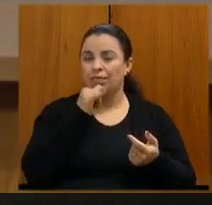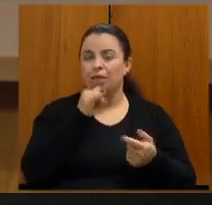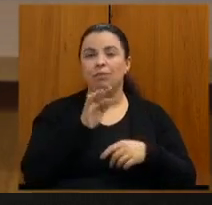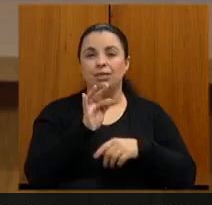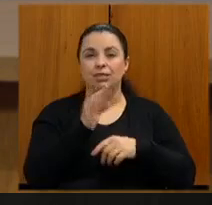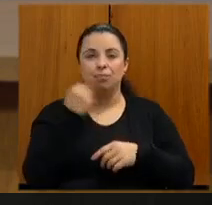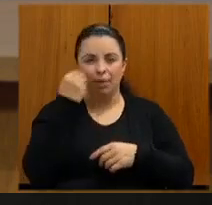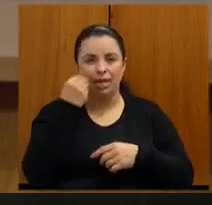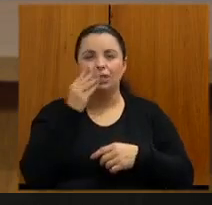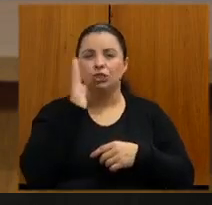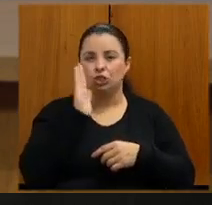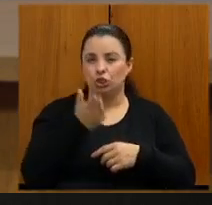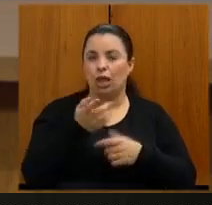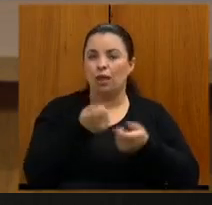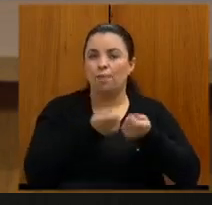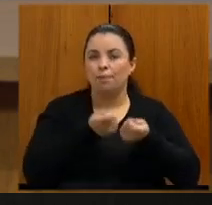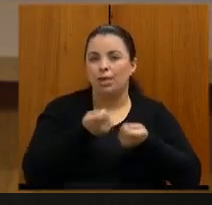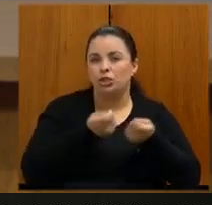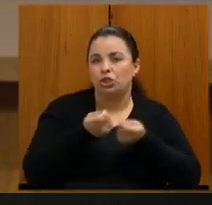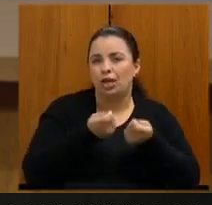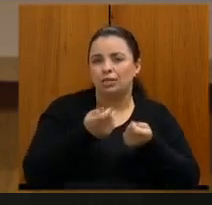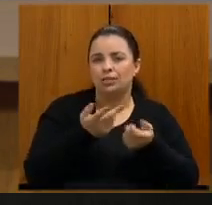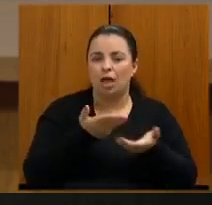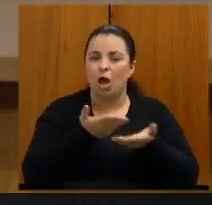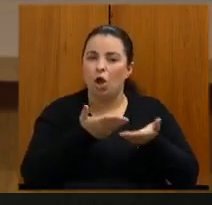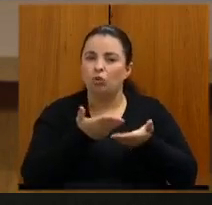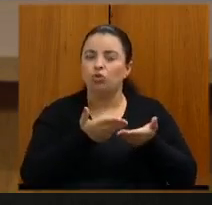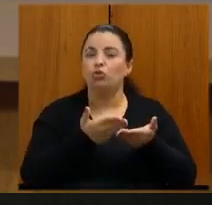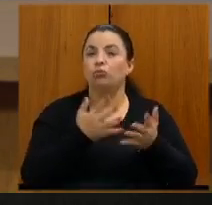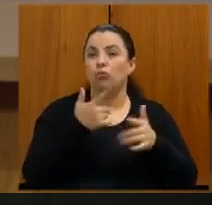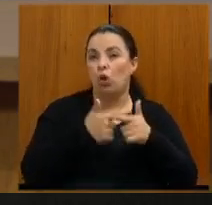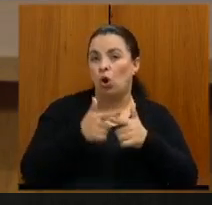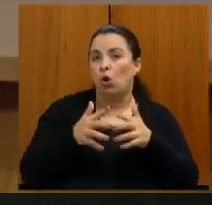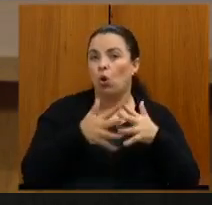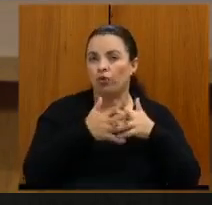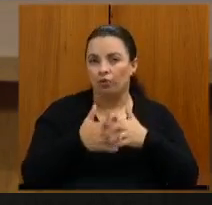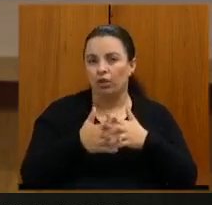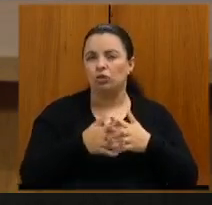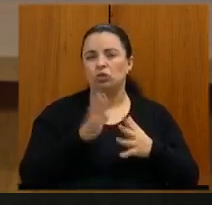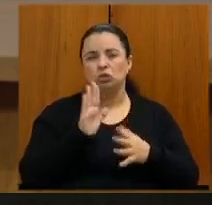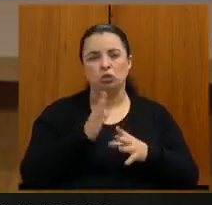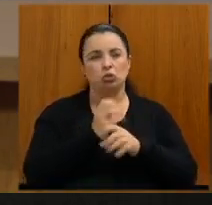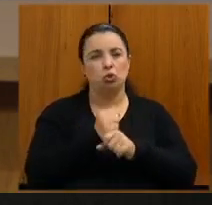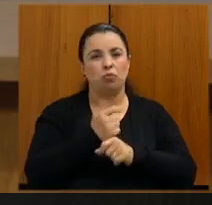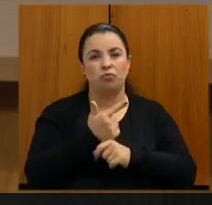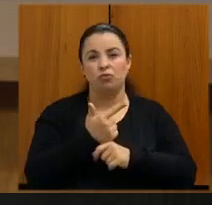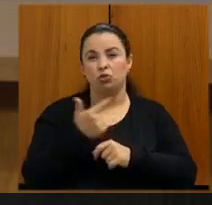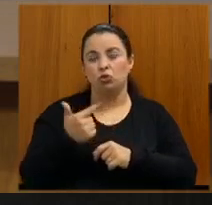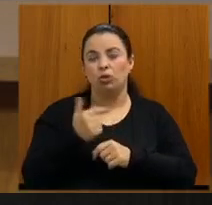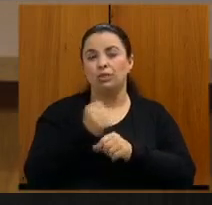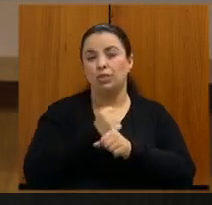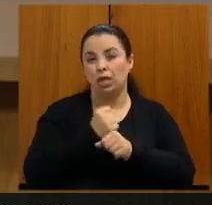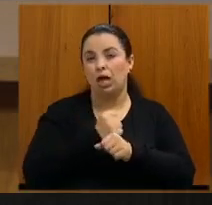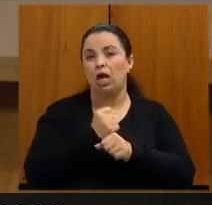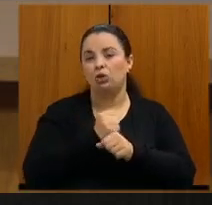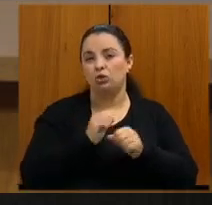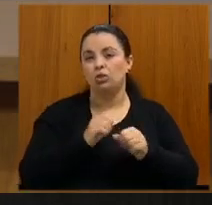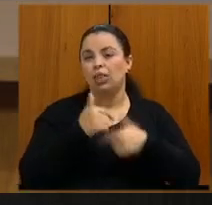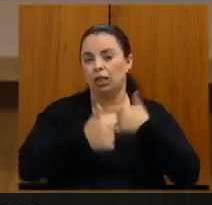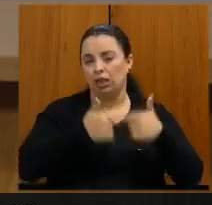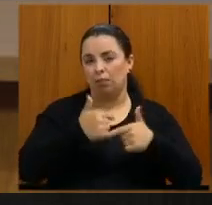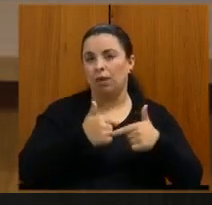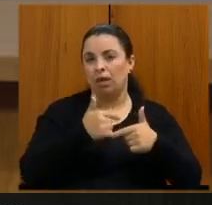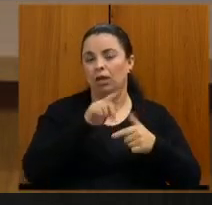e mediação de conflito com mais de dois anos atuando na mesma pauta a coordenadora uma servidora efetiva com